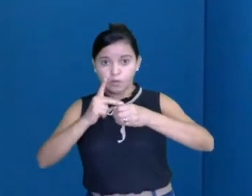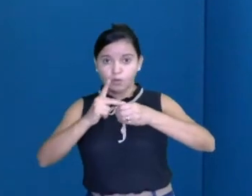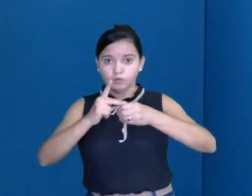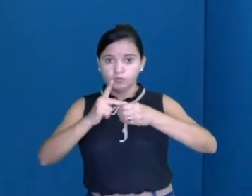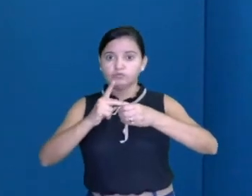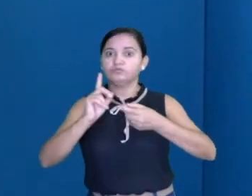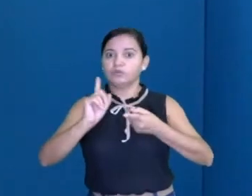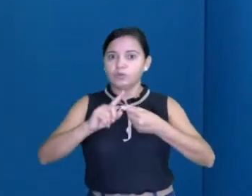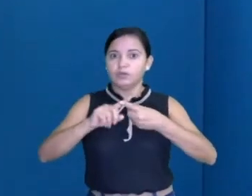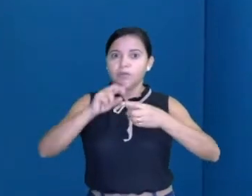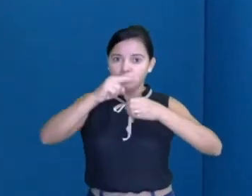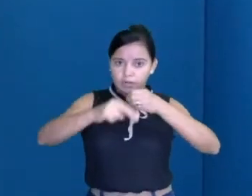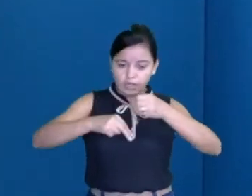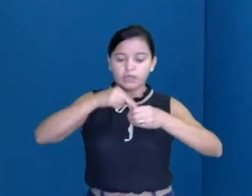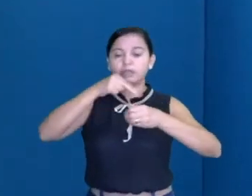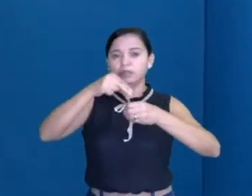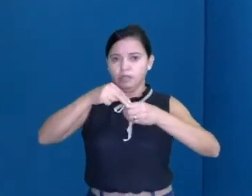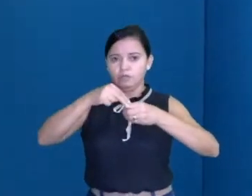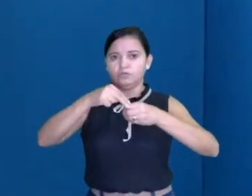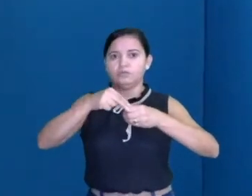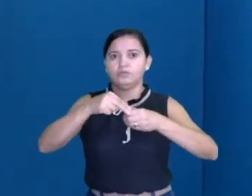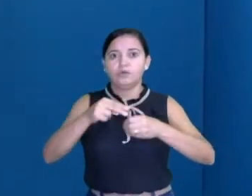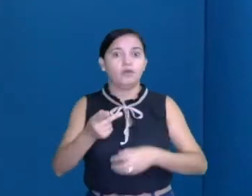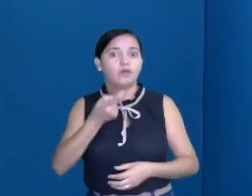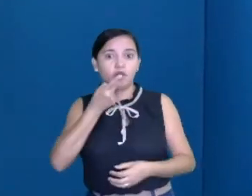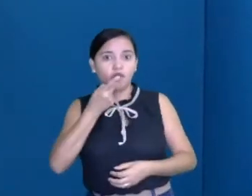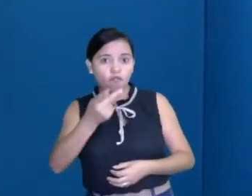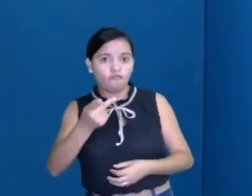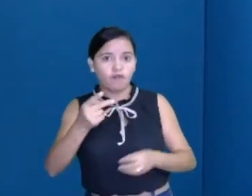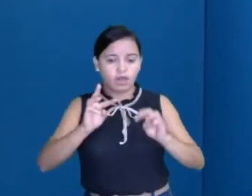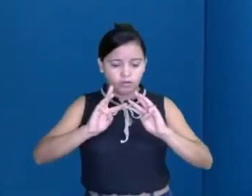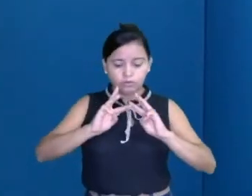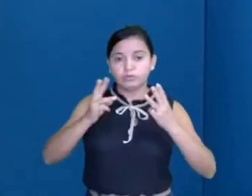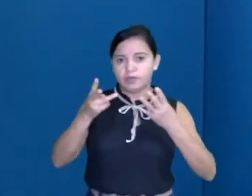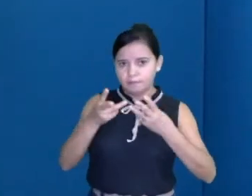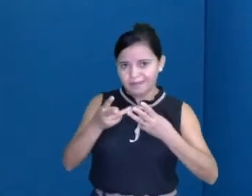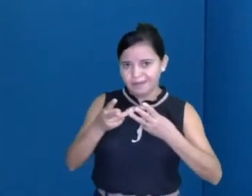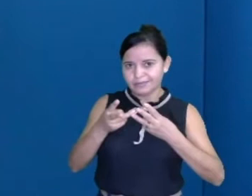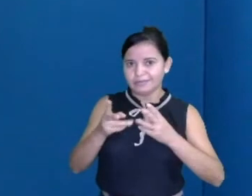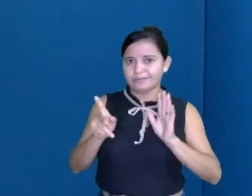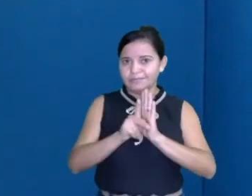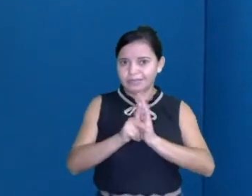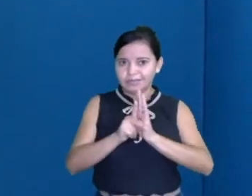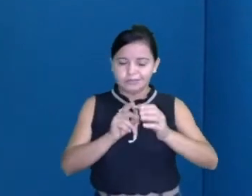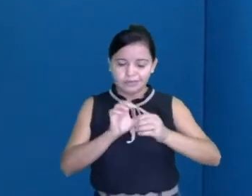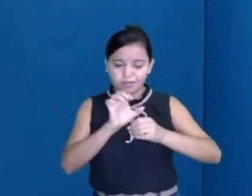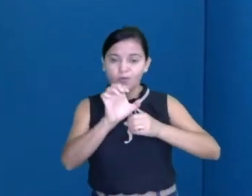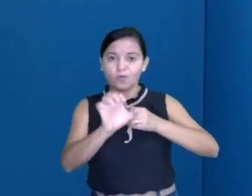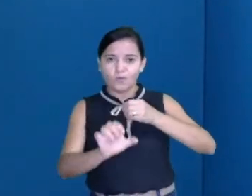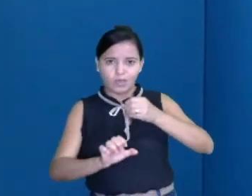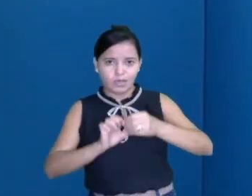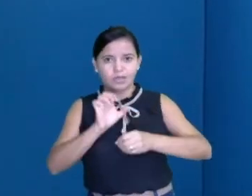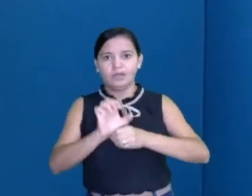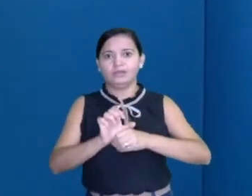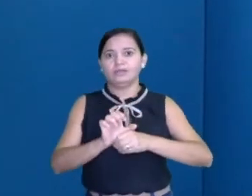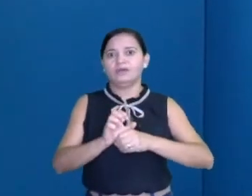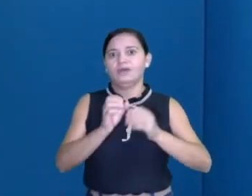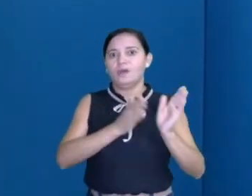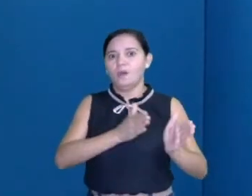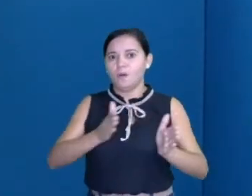Mas quando eu falo da massa considerável dos elétrons, é da ordem de 1 dividido